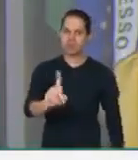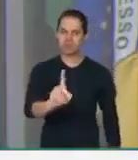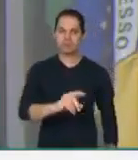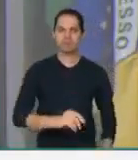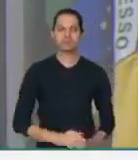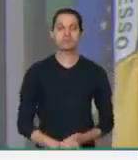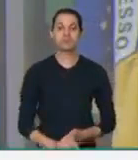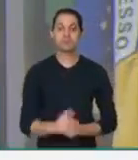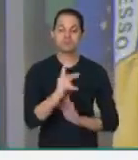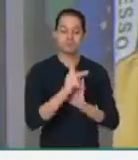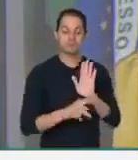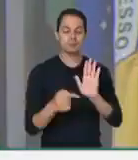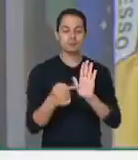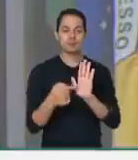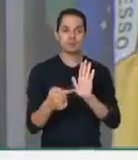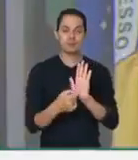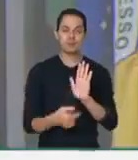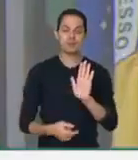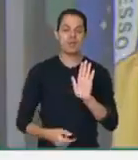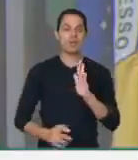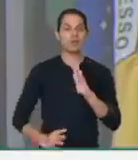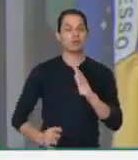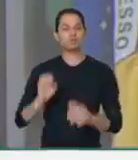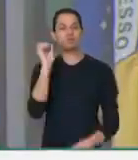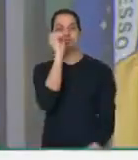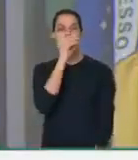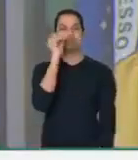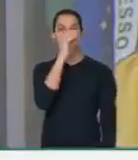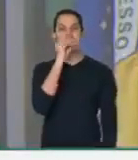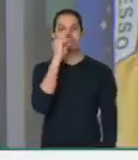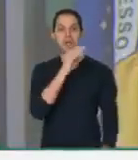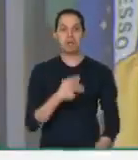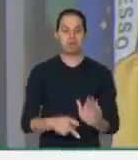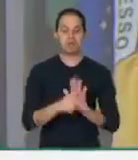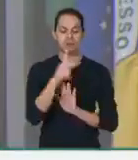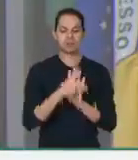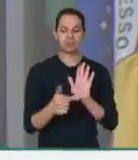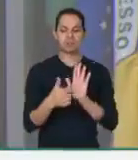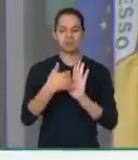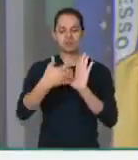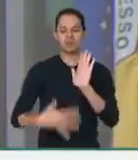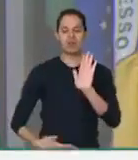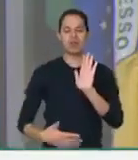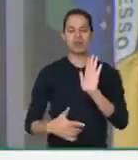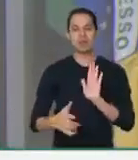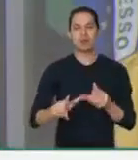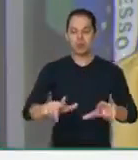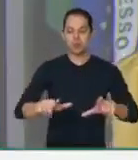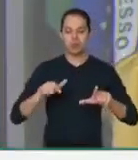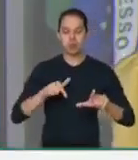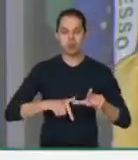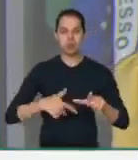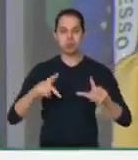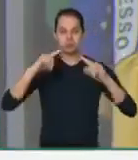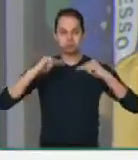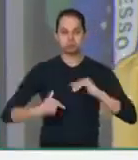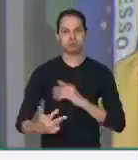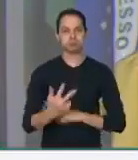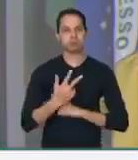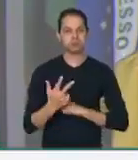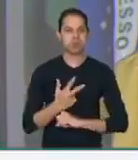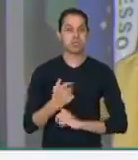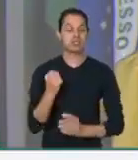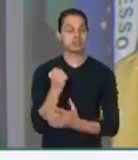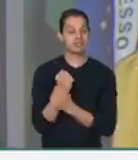e esse projeto é uma excrescência traz aqui que o certificado de imunização de segurança sanitária